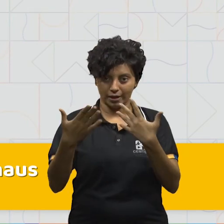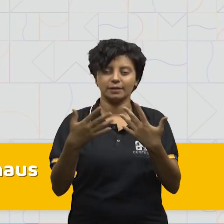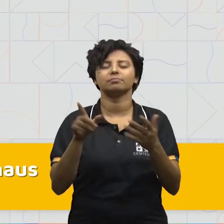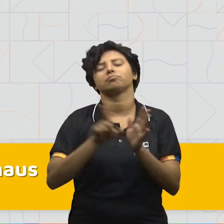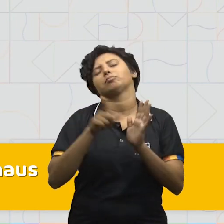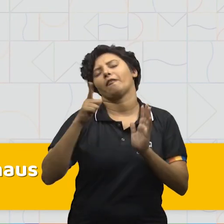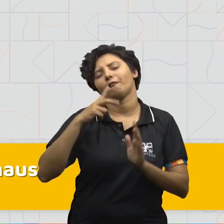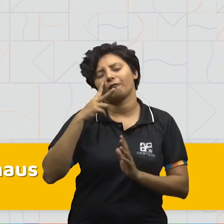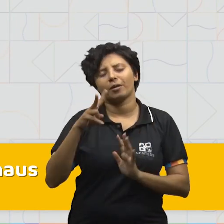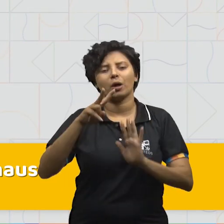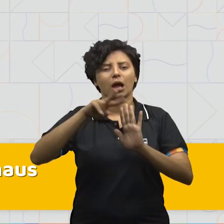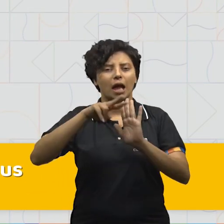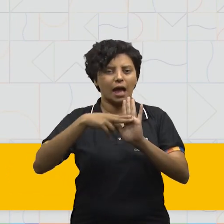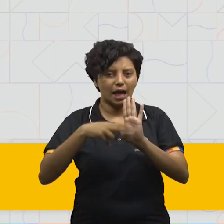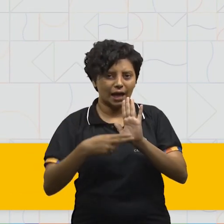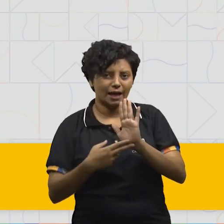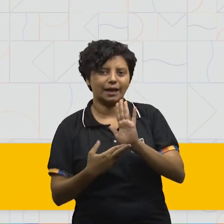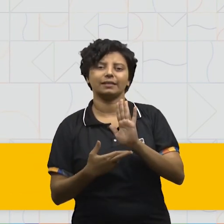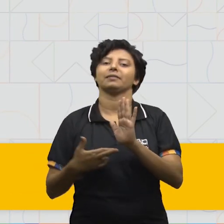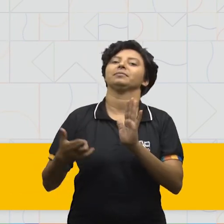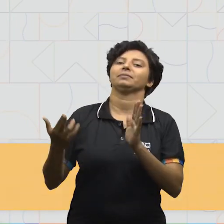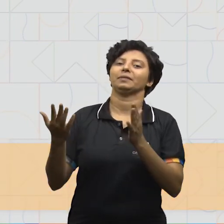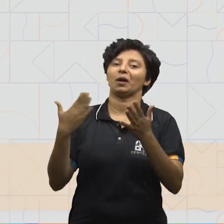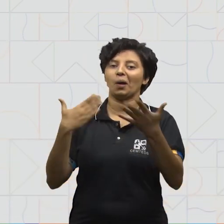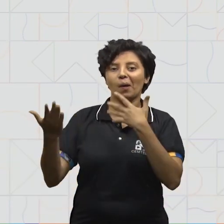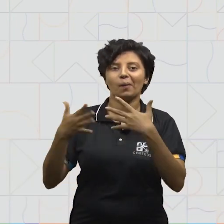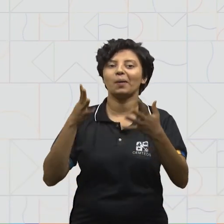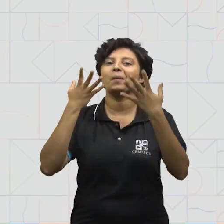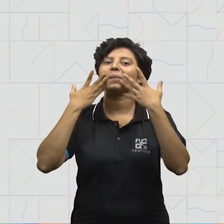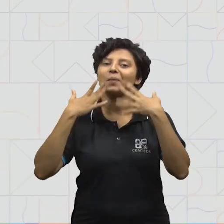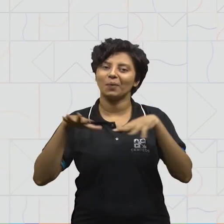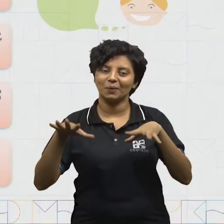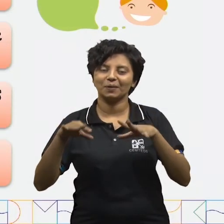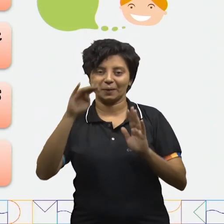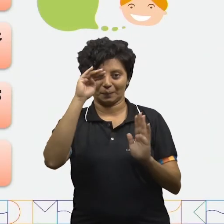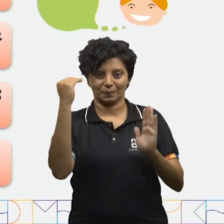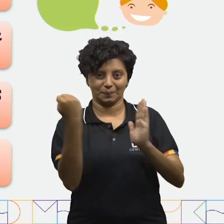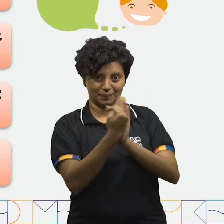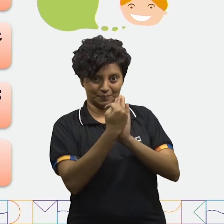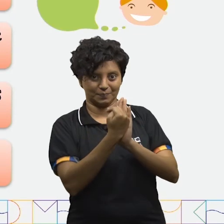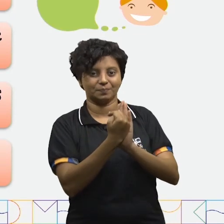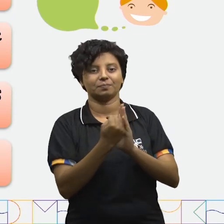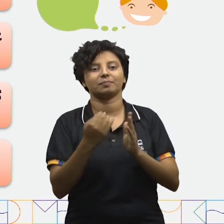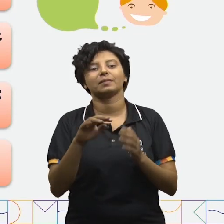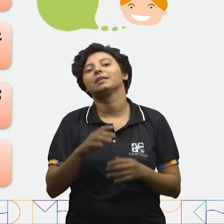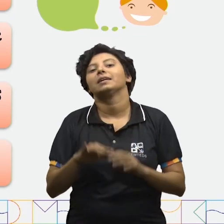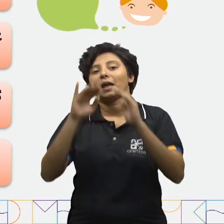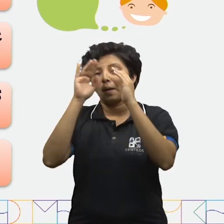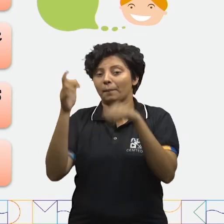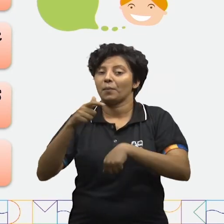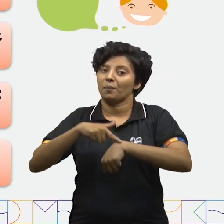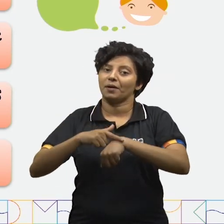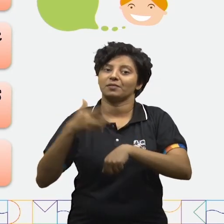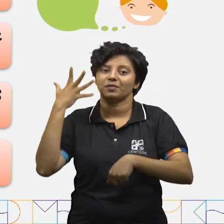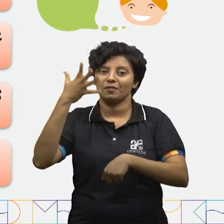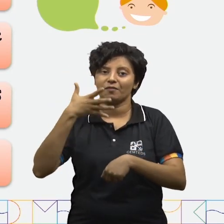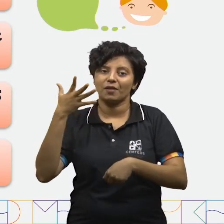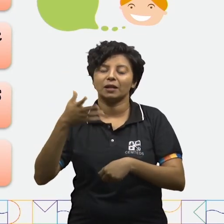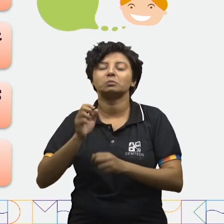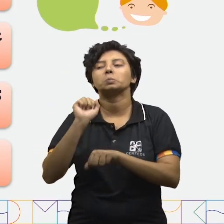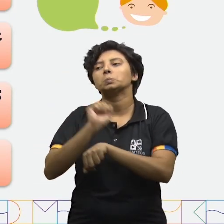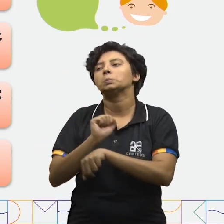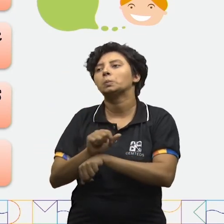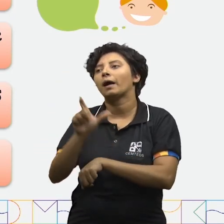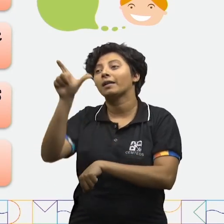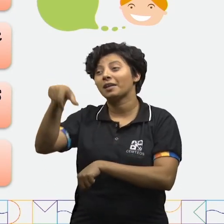conversa, vimos as regrinhas necessárias para uma conversação espontânea de sucesso. Respeite o turno de fala.